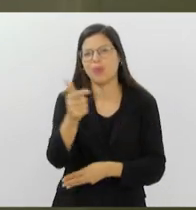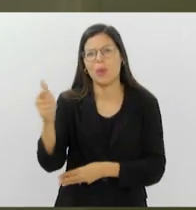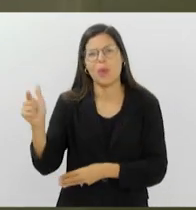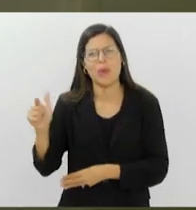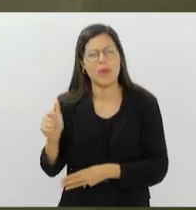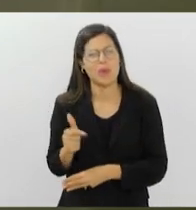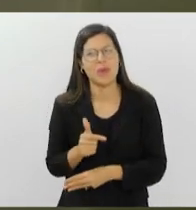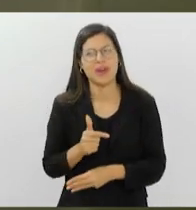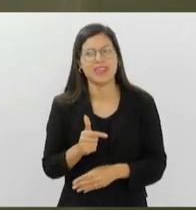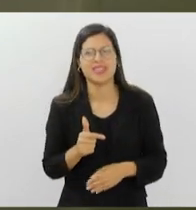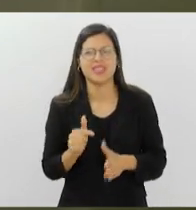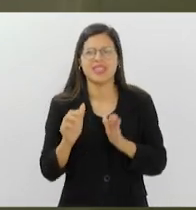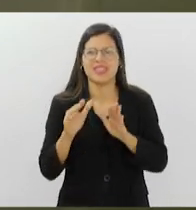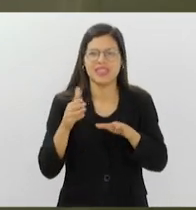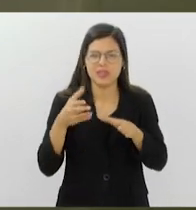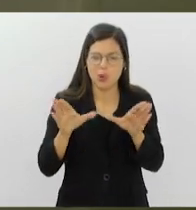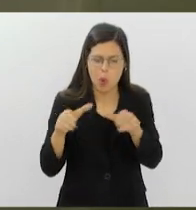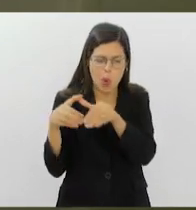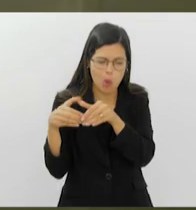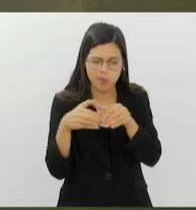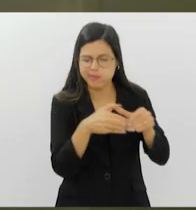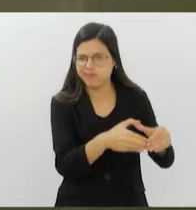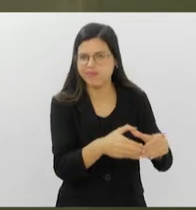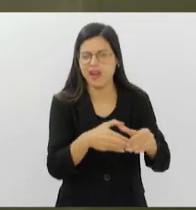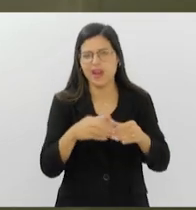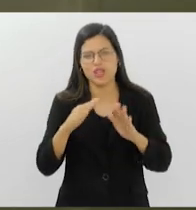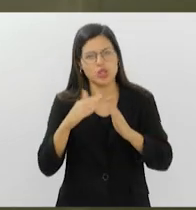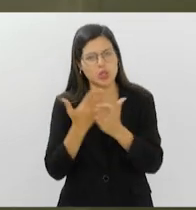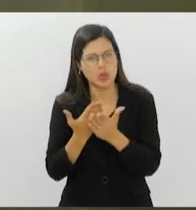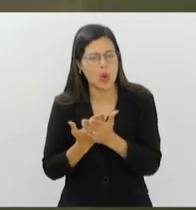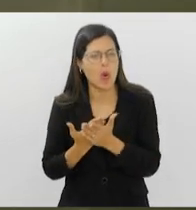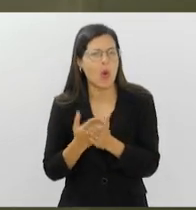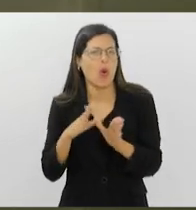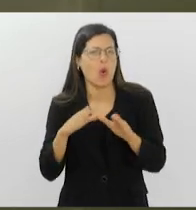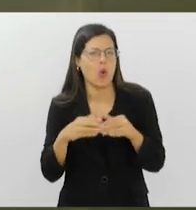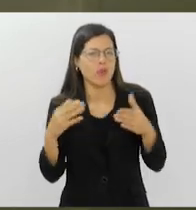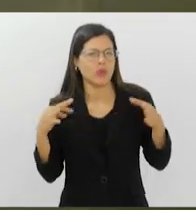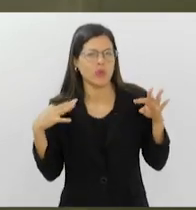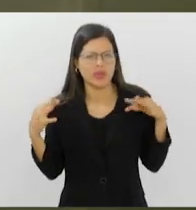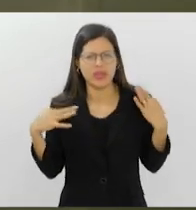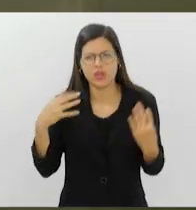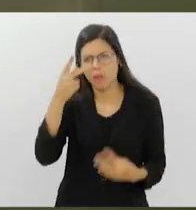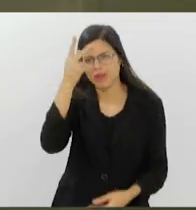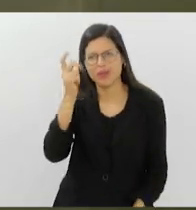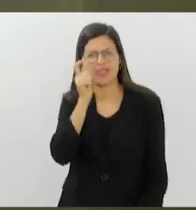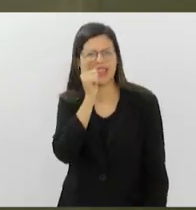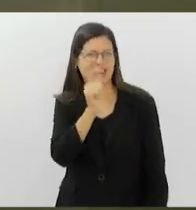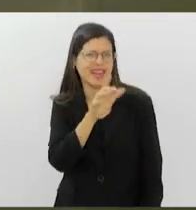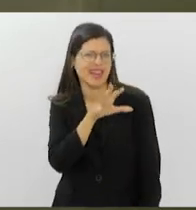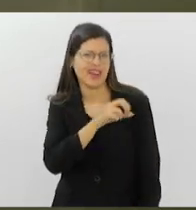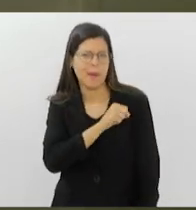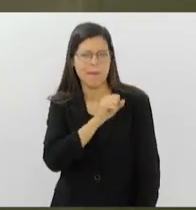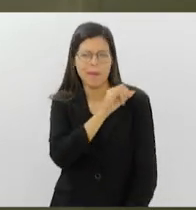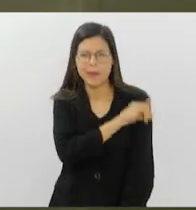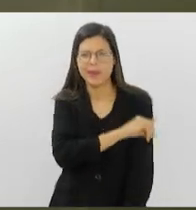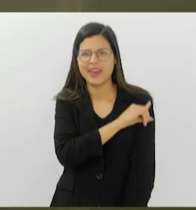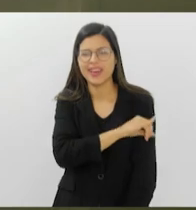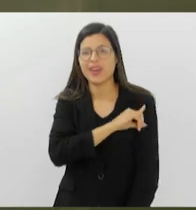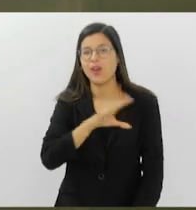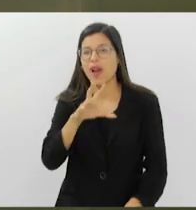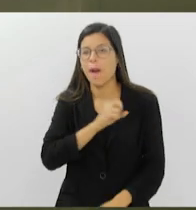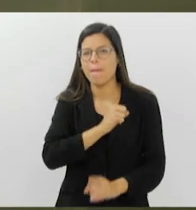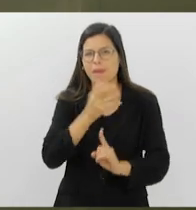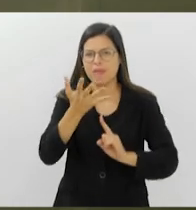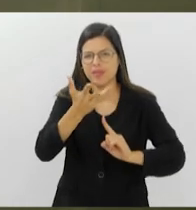quer de escolas quer de grupos turísticos queer interessados Amantes do Rio de Janeiro amantes da arte